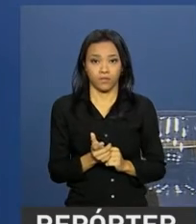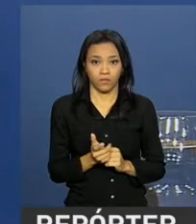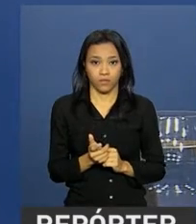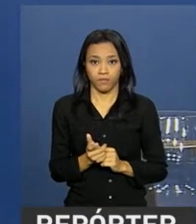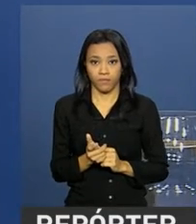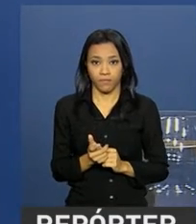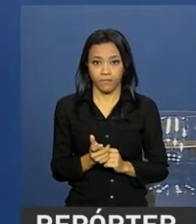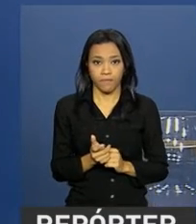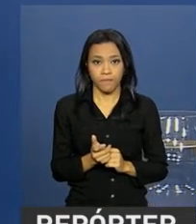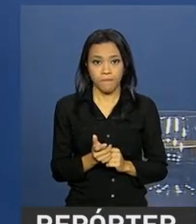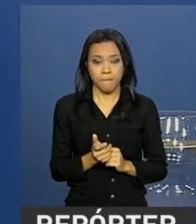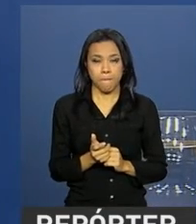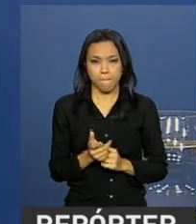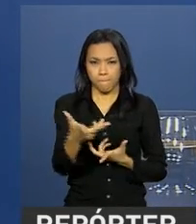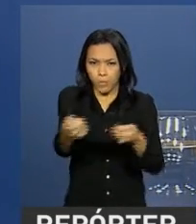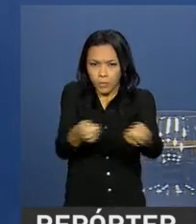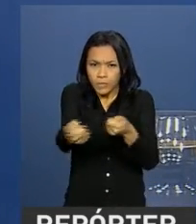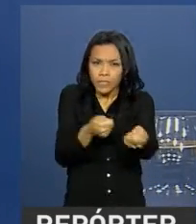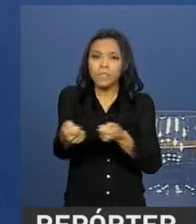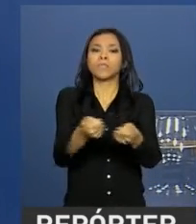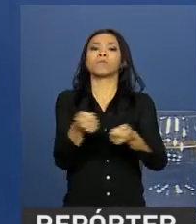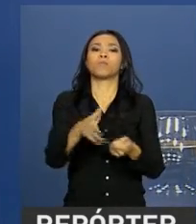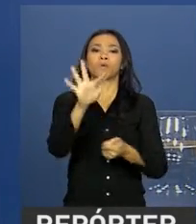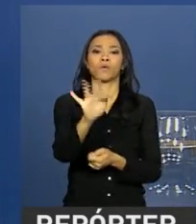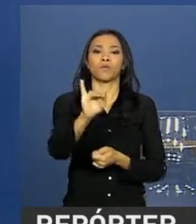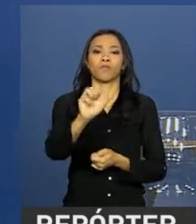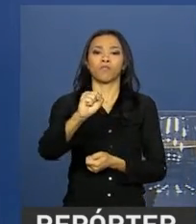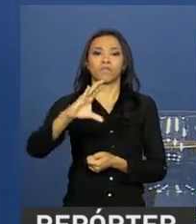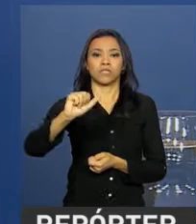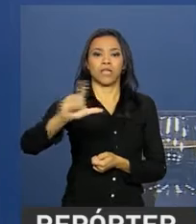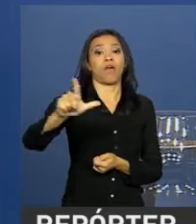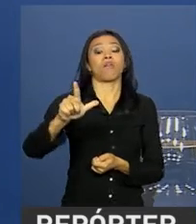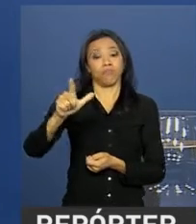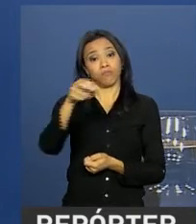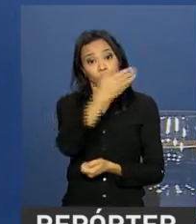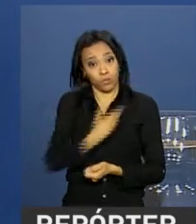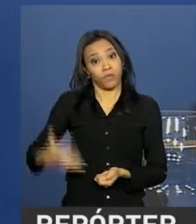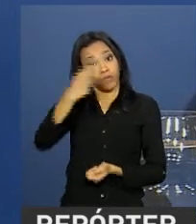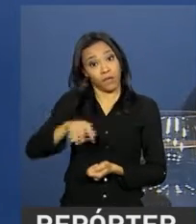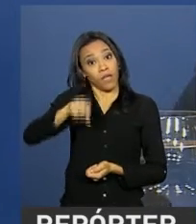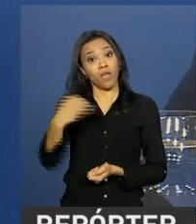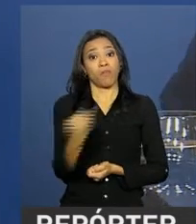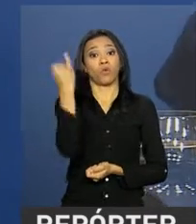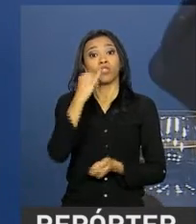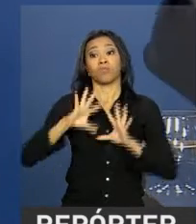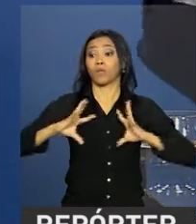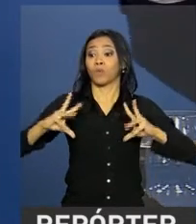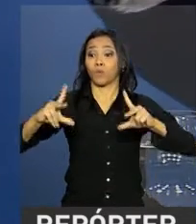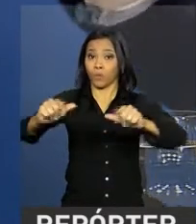é é digamos assim para o equilíbrio fiscal da união que é importante pra todos e para o controle